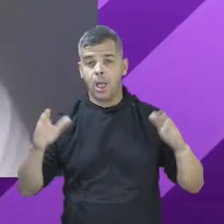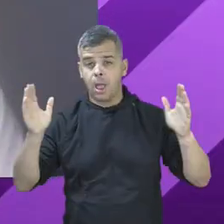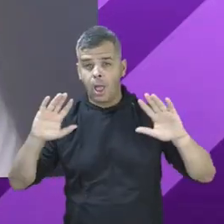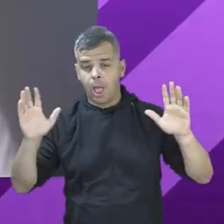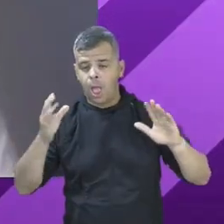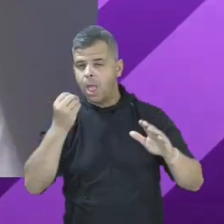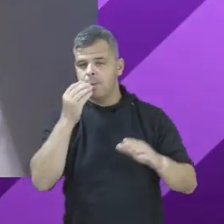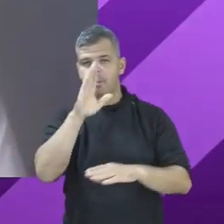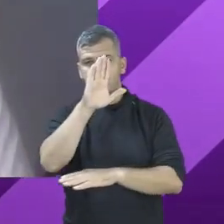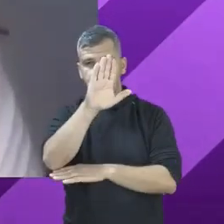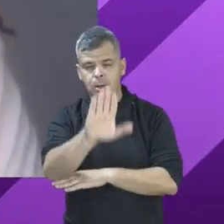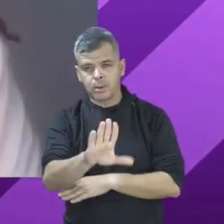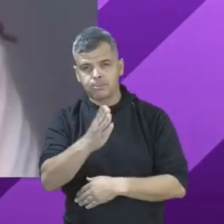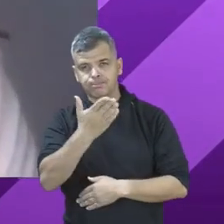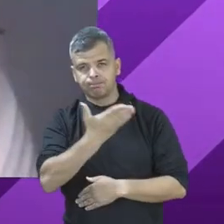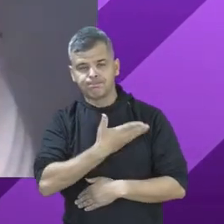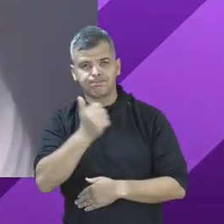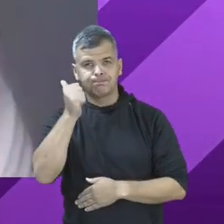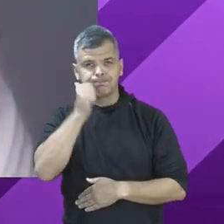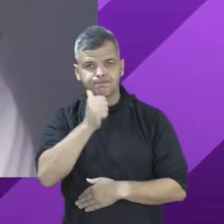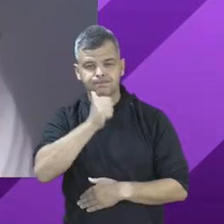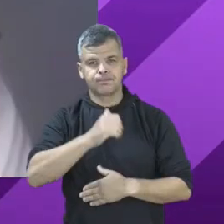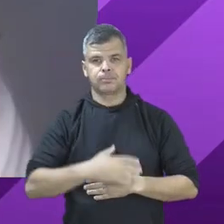Olá, boa tarde, companheiras.